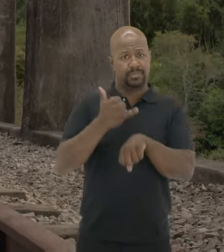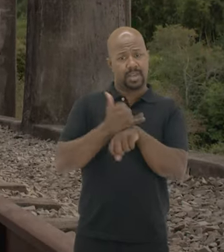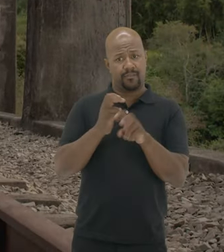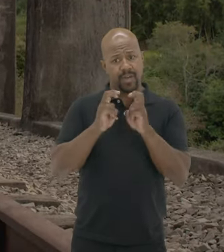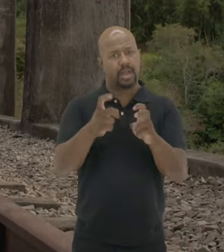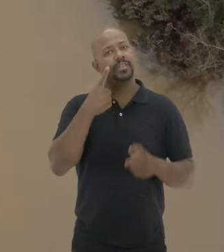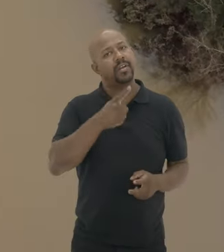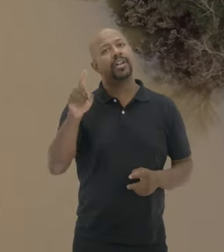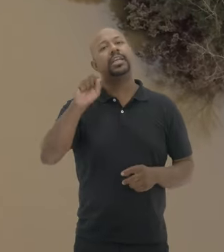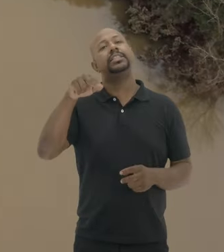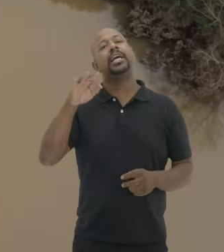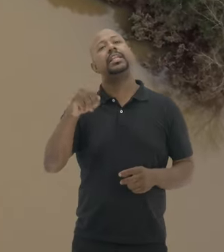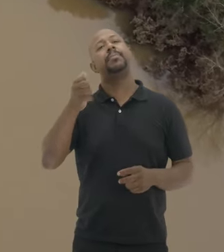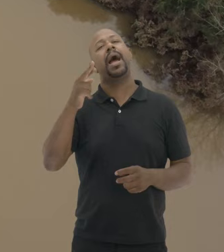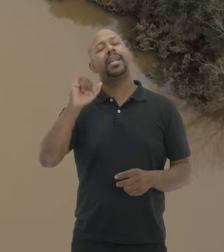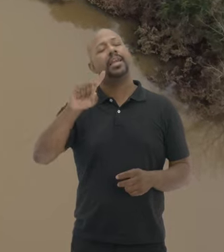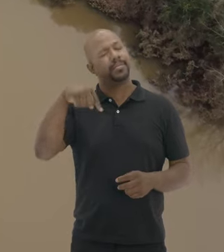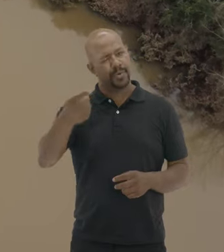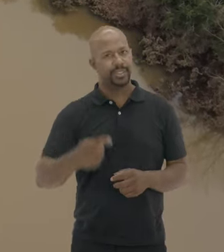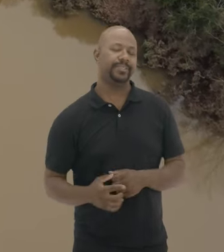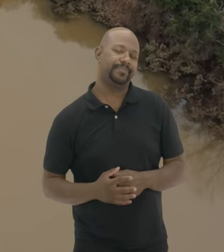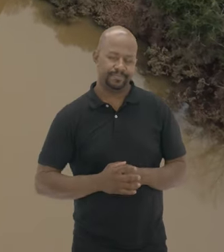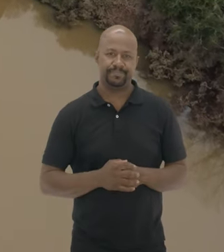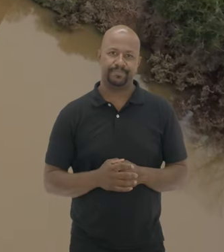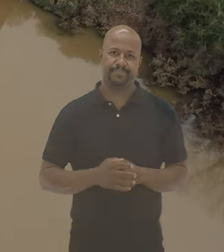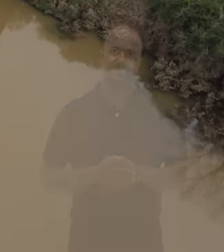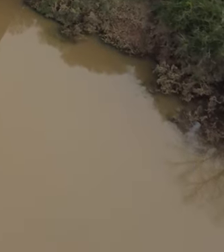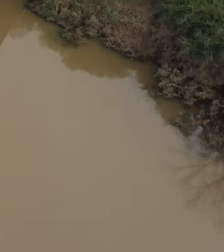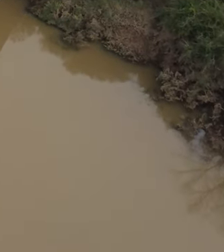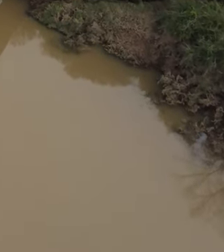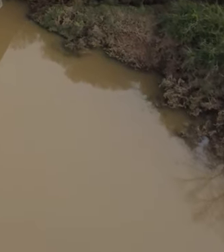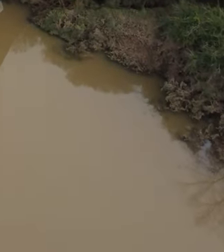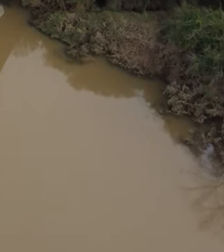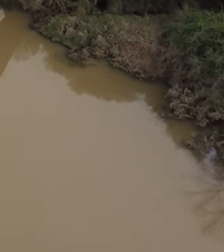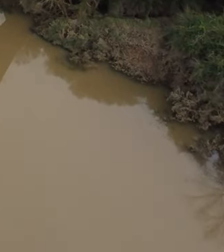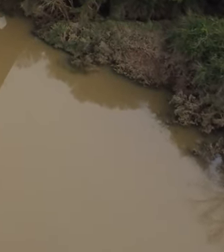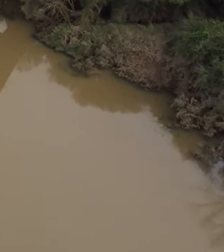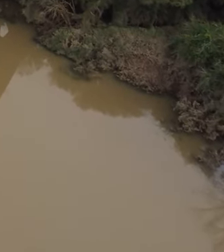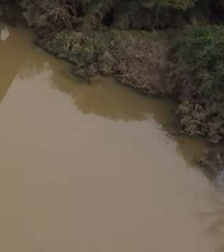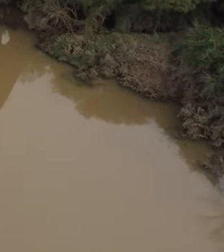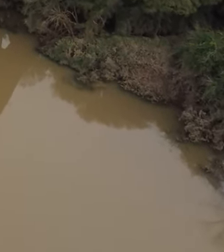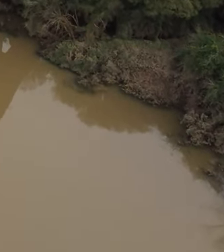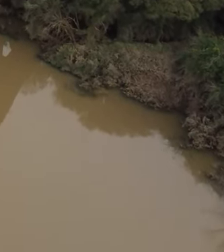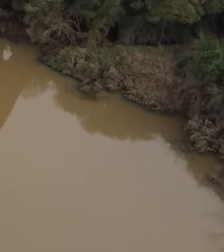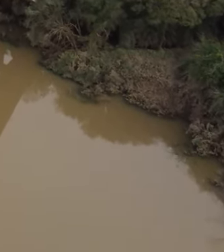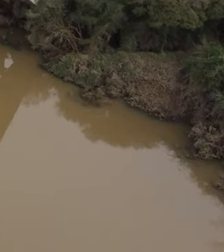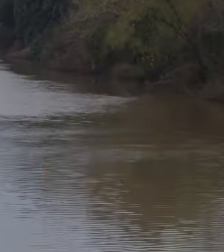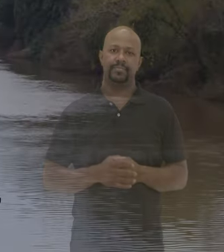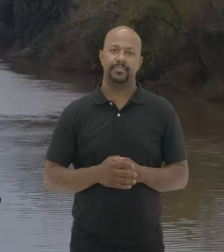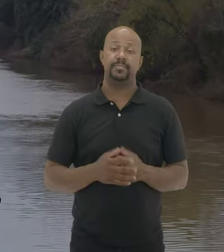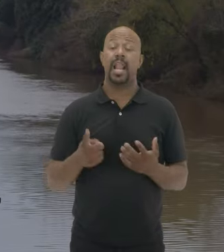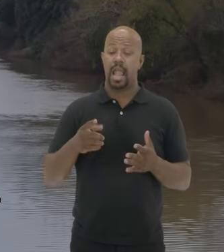como a gente vai ver isso lá em Santa Maria detalhes construtivos e imagem aérea da ponte sobre um rio de médio porte imagem do leito do rio com